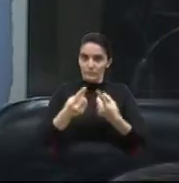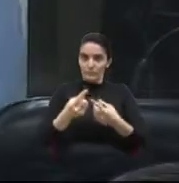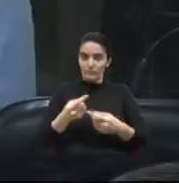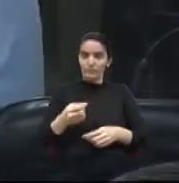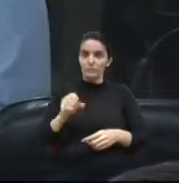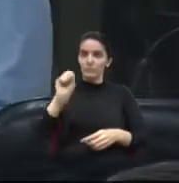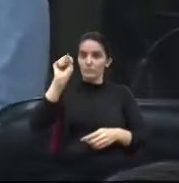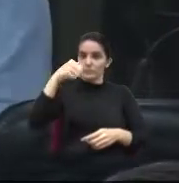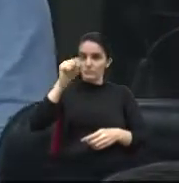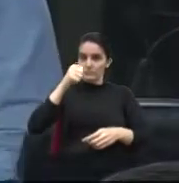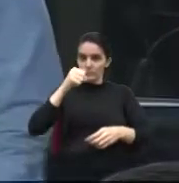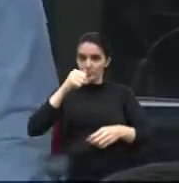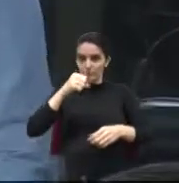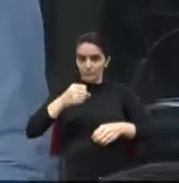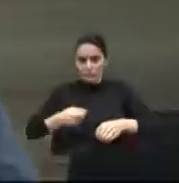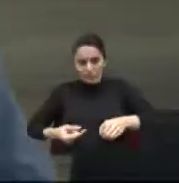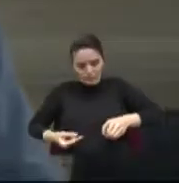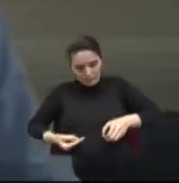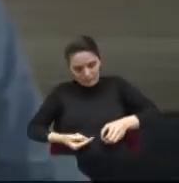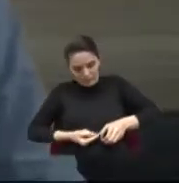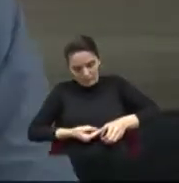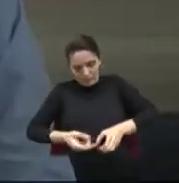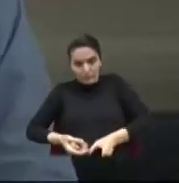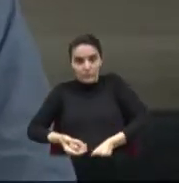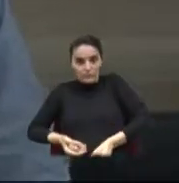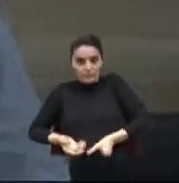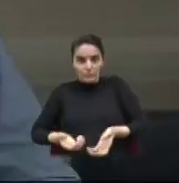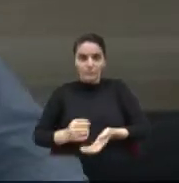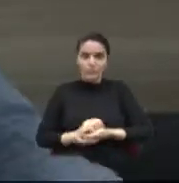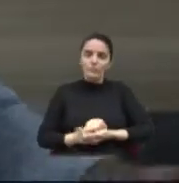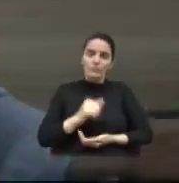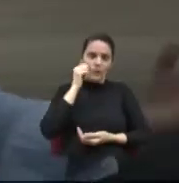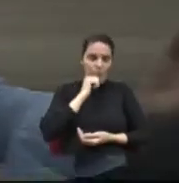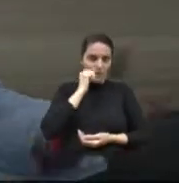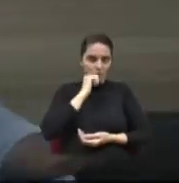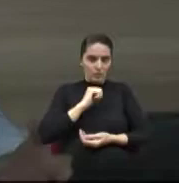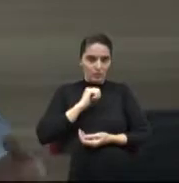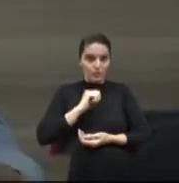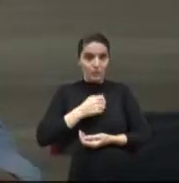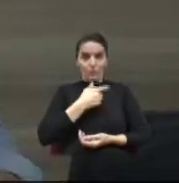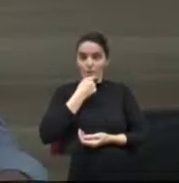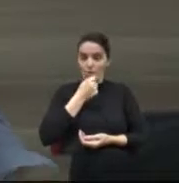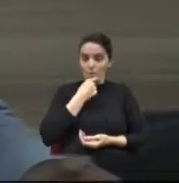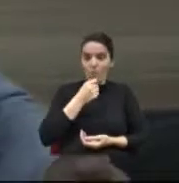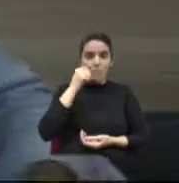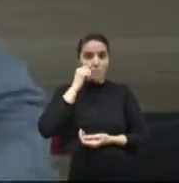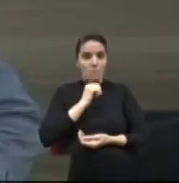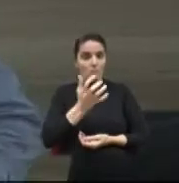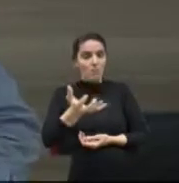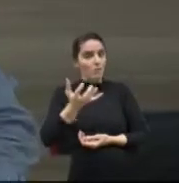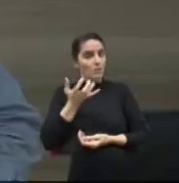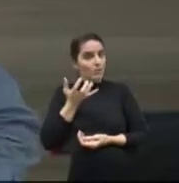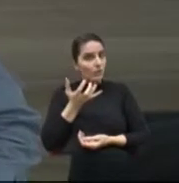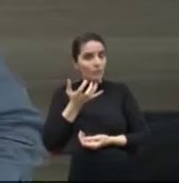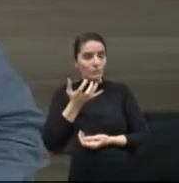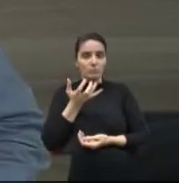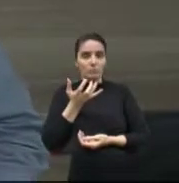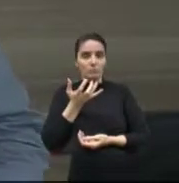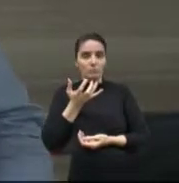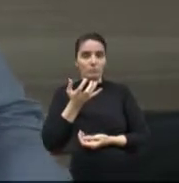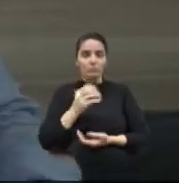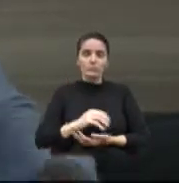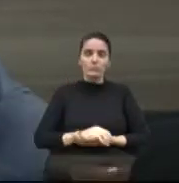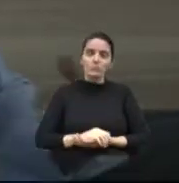gestação se faz dentro do útero. E o consentimento do homem e da mulher, que vem pela concepção o